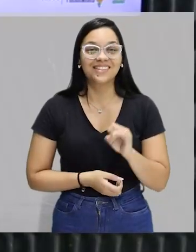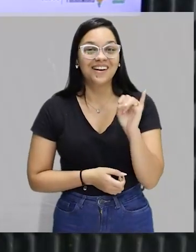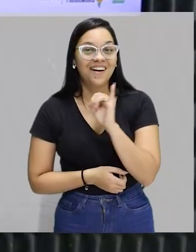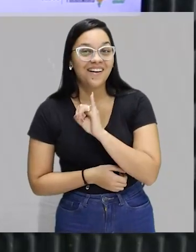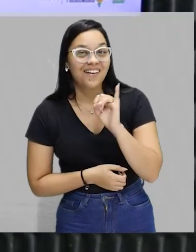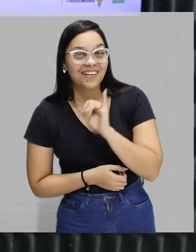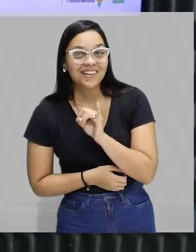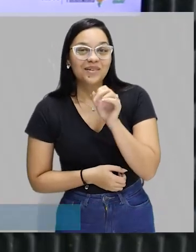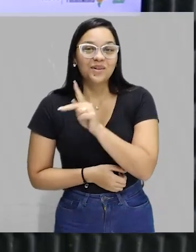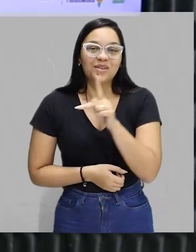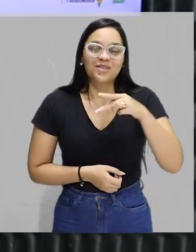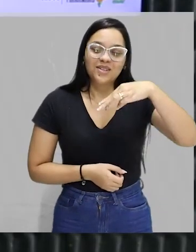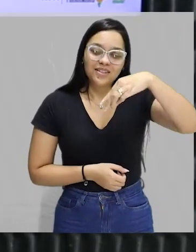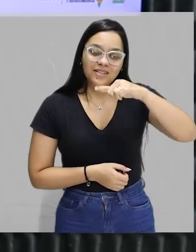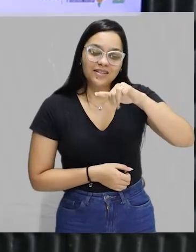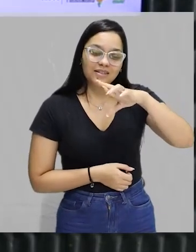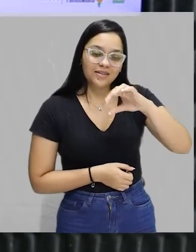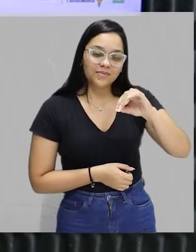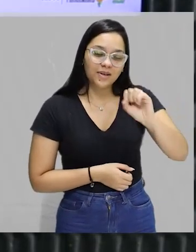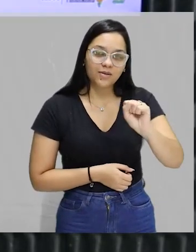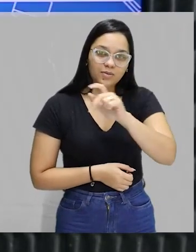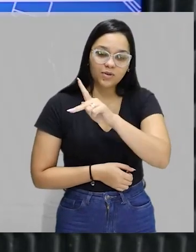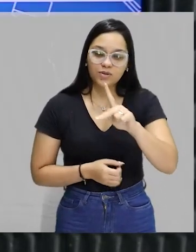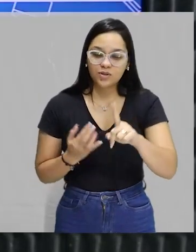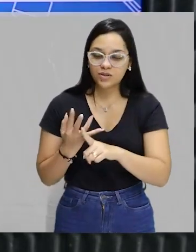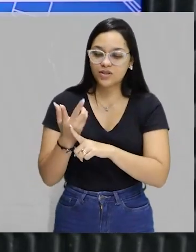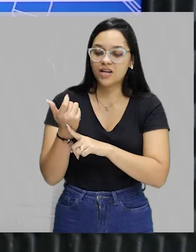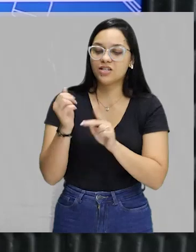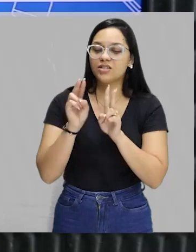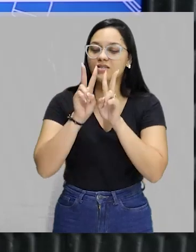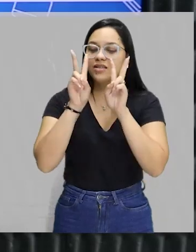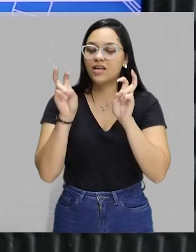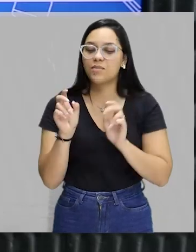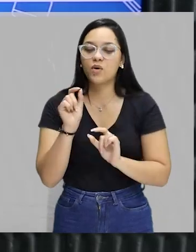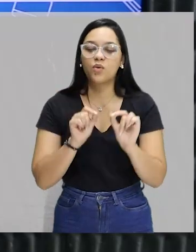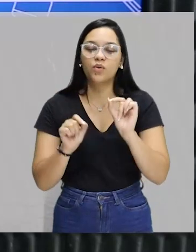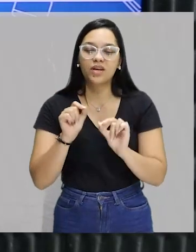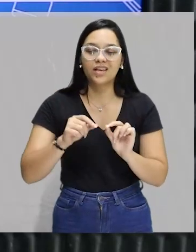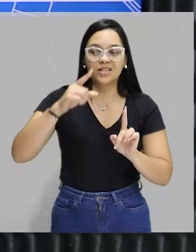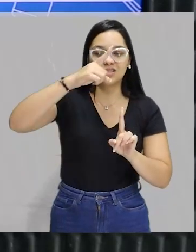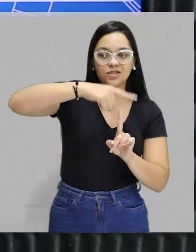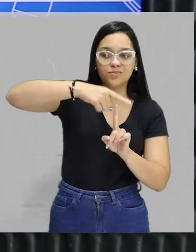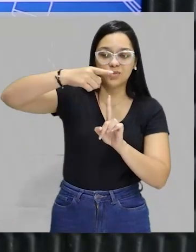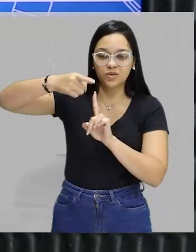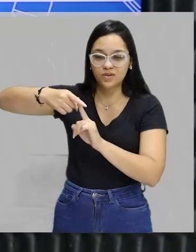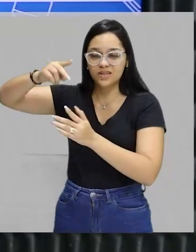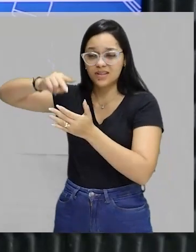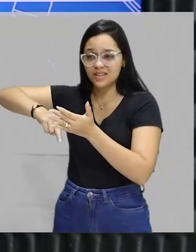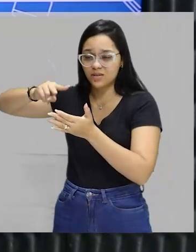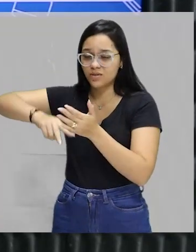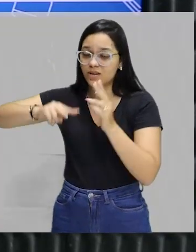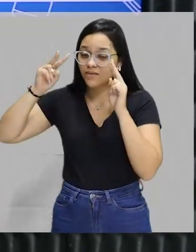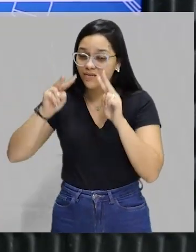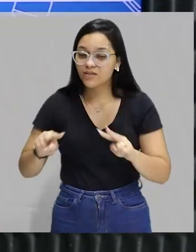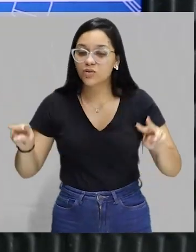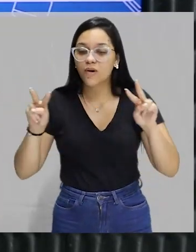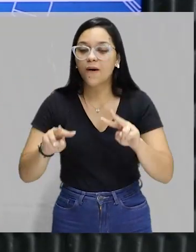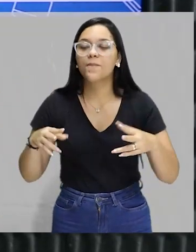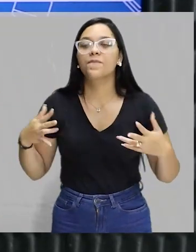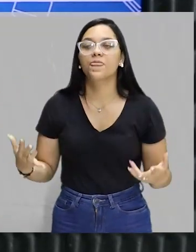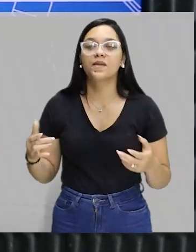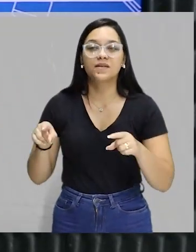Olá, gente. Professor Marcos Domingos, professor de arte, e hoje nós vamos falar sobre tipologias e leitura visual. Na